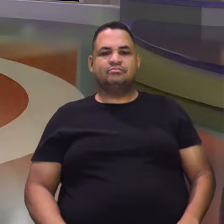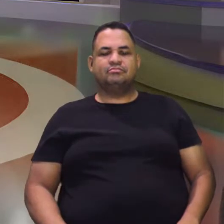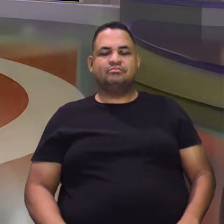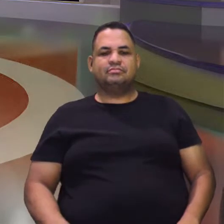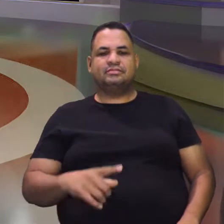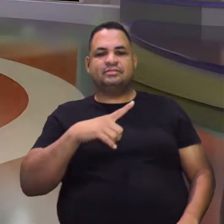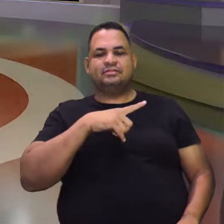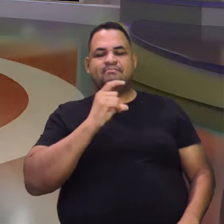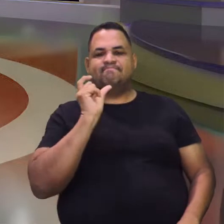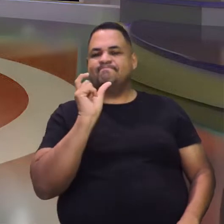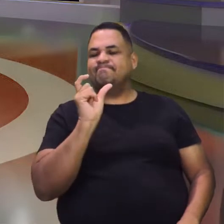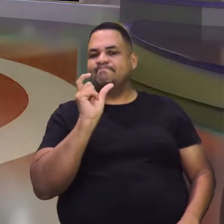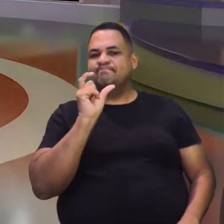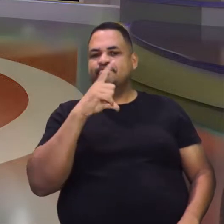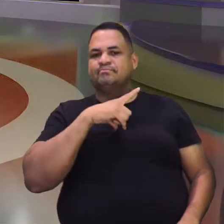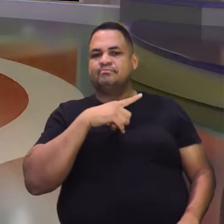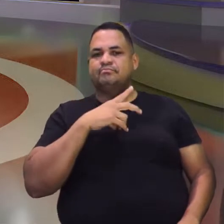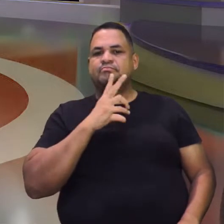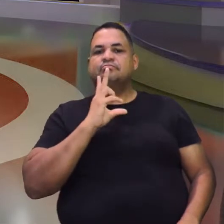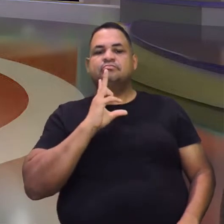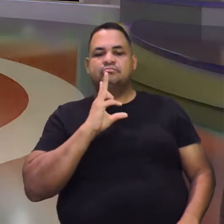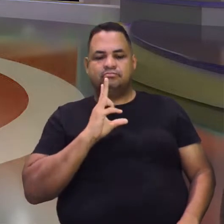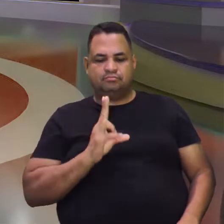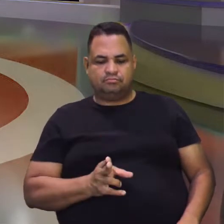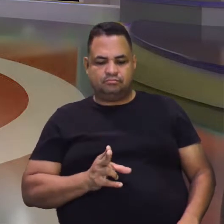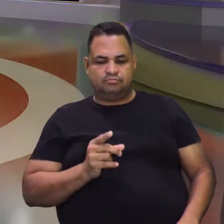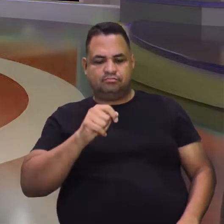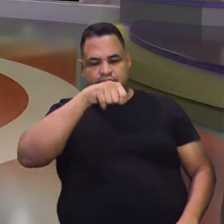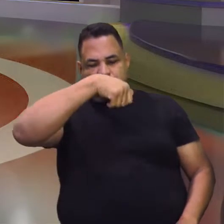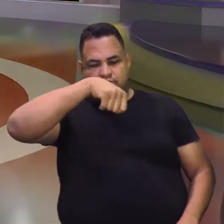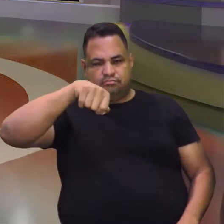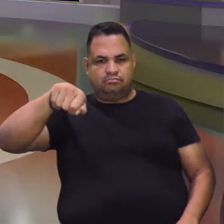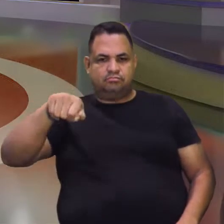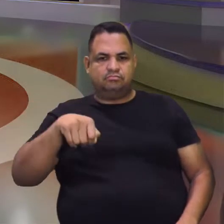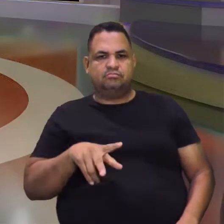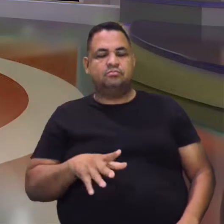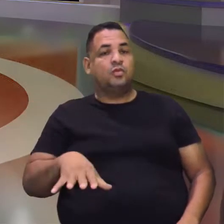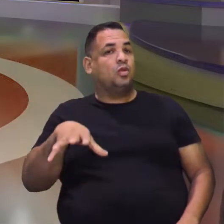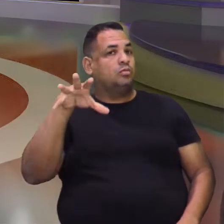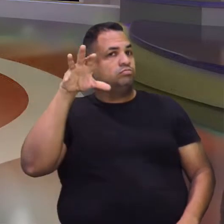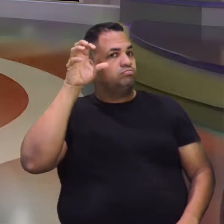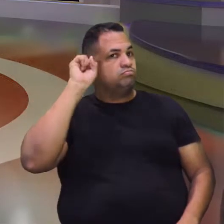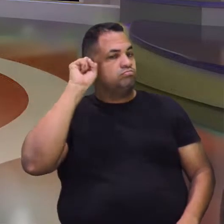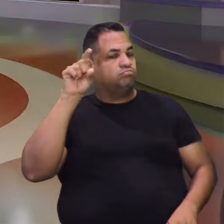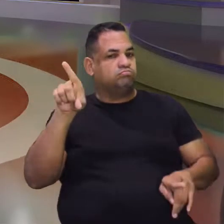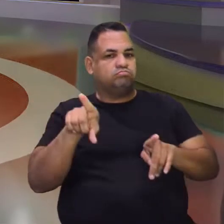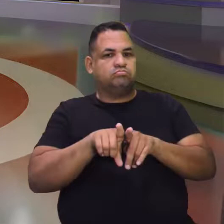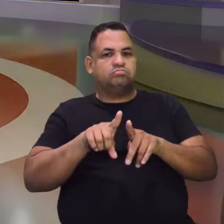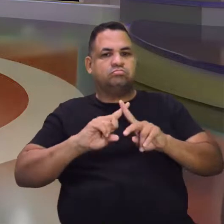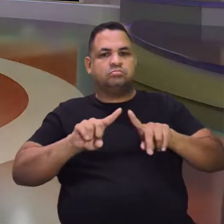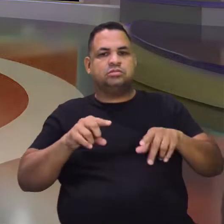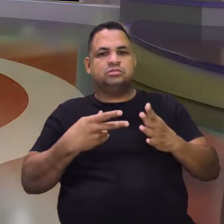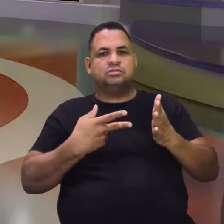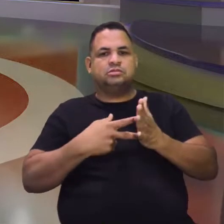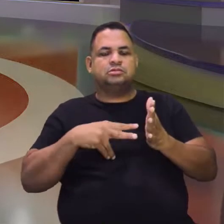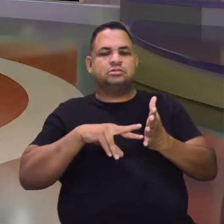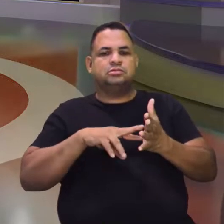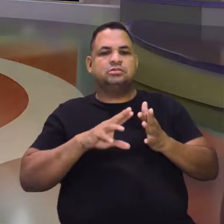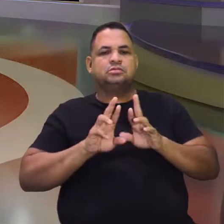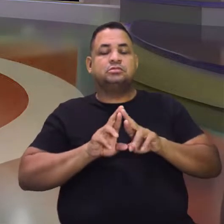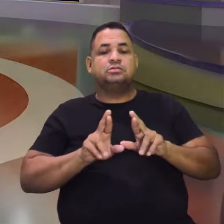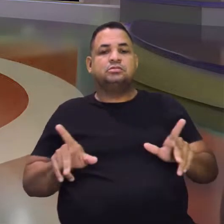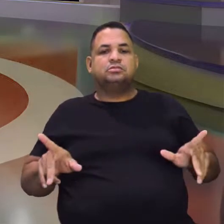são palavras que elas têm às vezes a mesma grafia, o mesmo som, porém elas têm significados